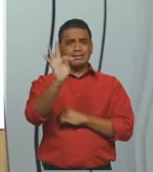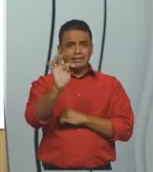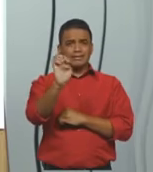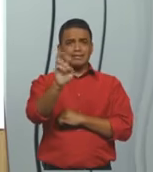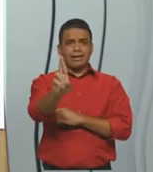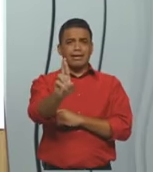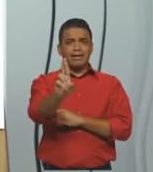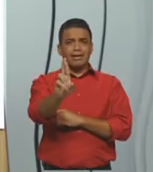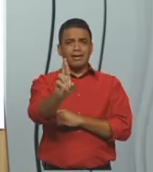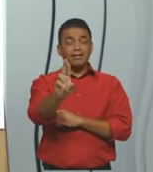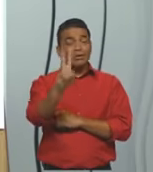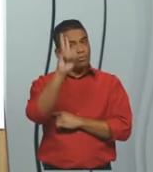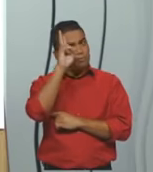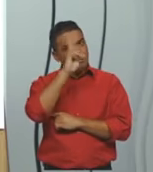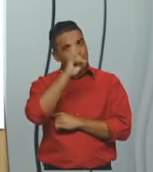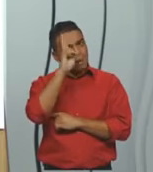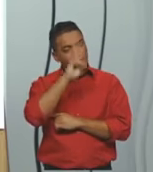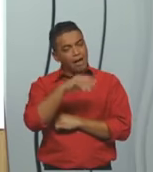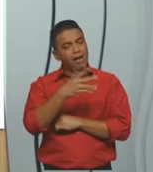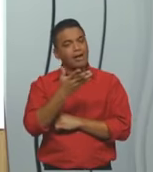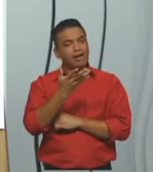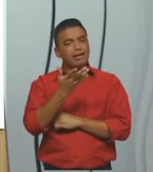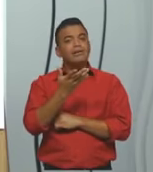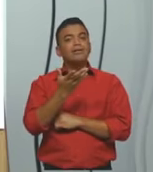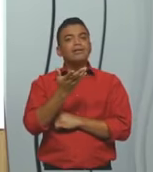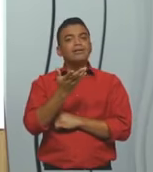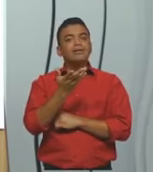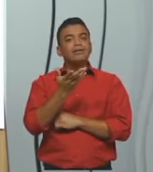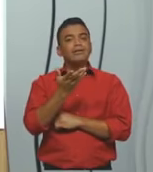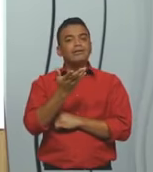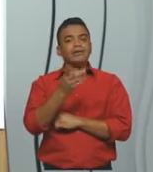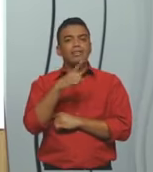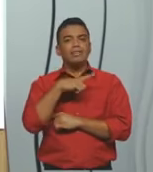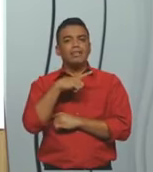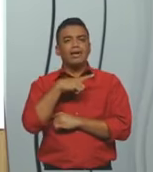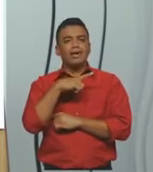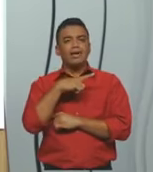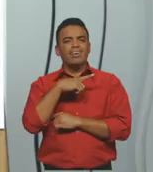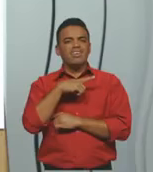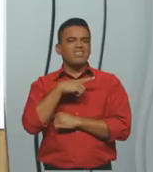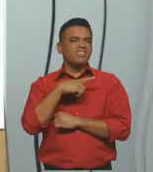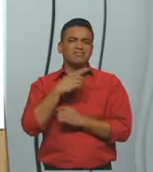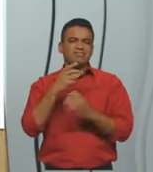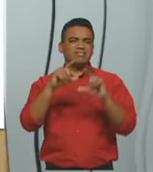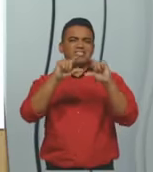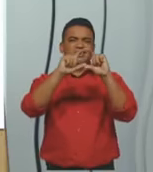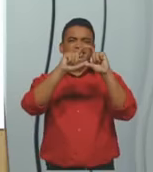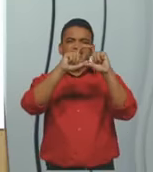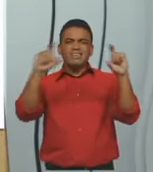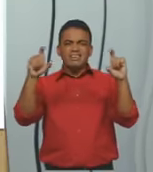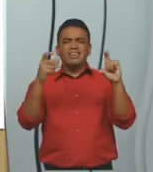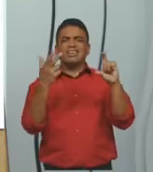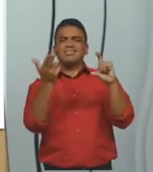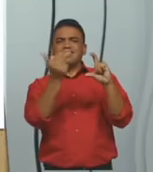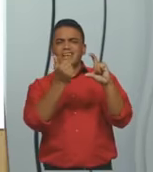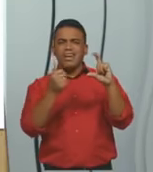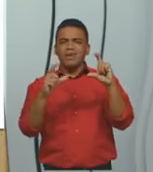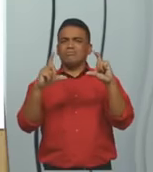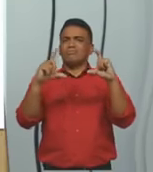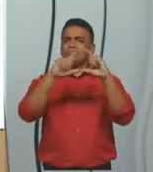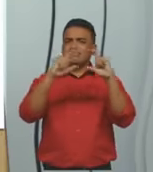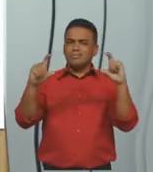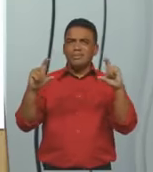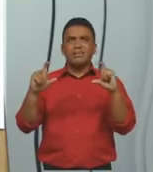Então, aqui, ó, só para a gente lembrar, qual que então vai ser, tem uma tirinha da Mafalda muito comum, que cai sempre em provas, que ela está